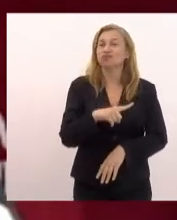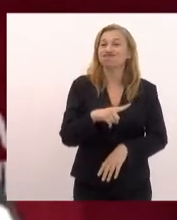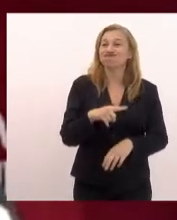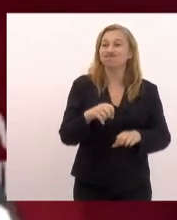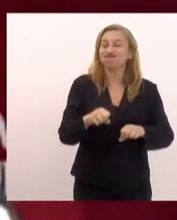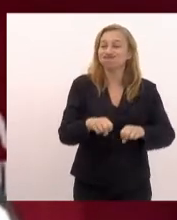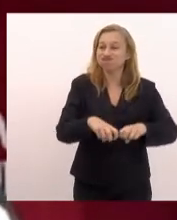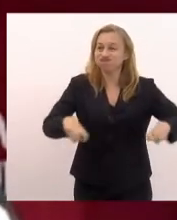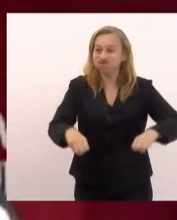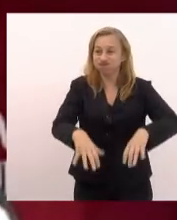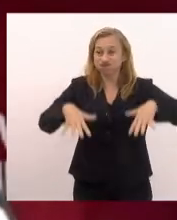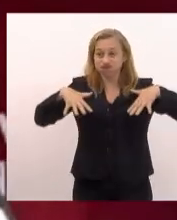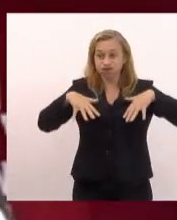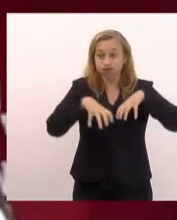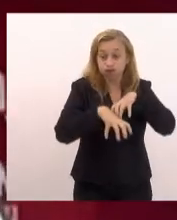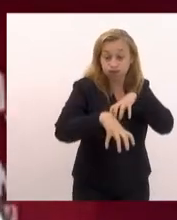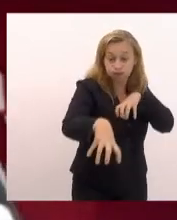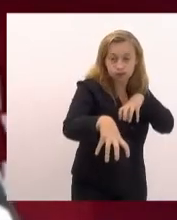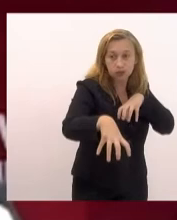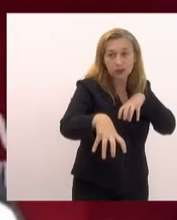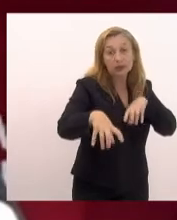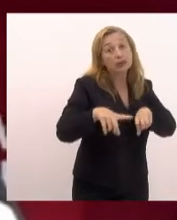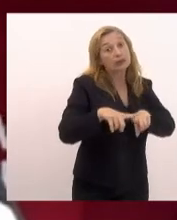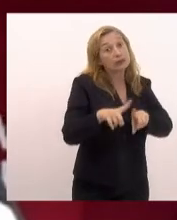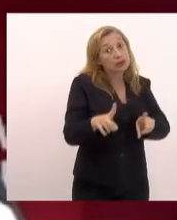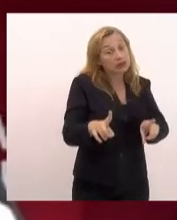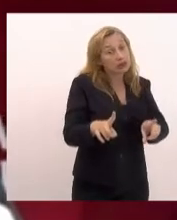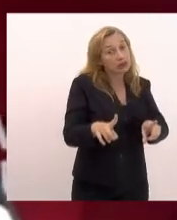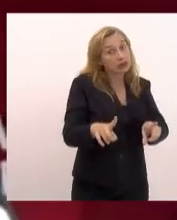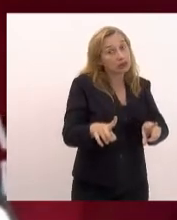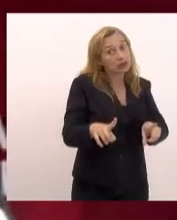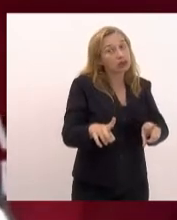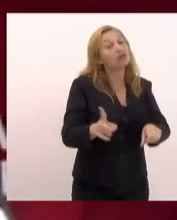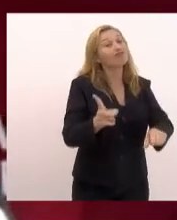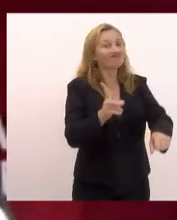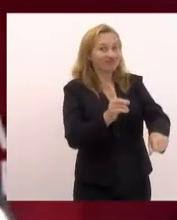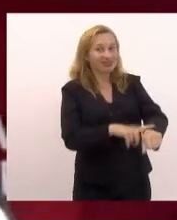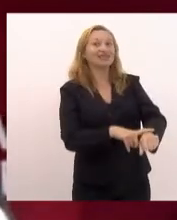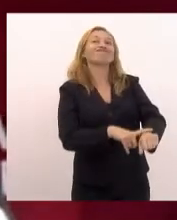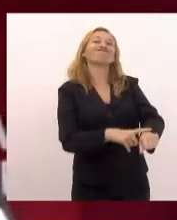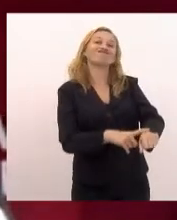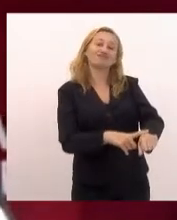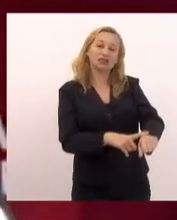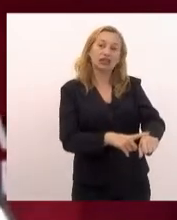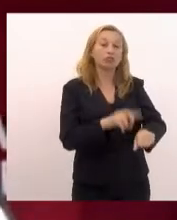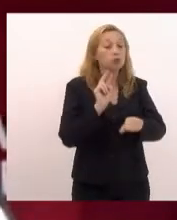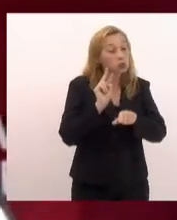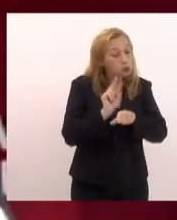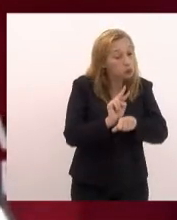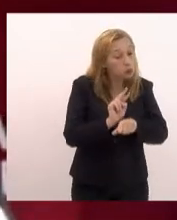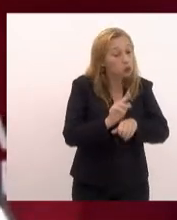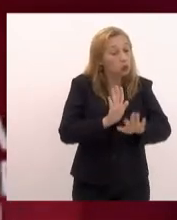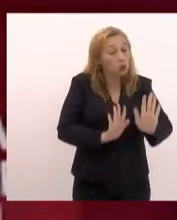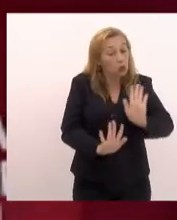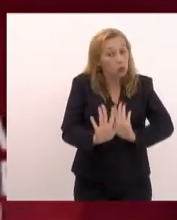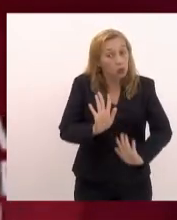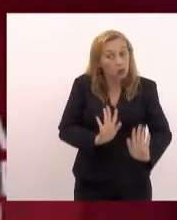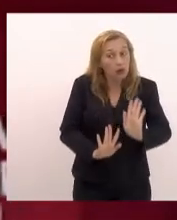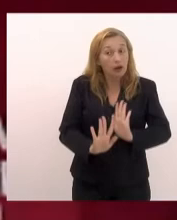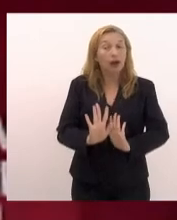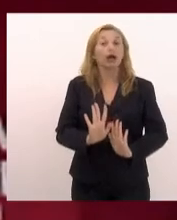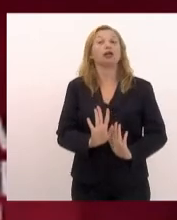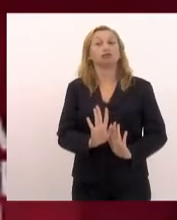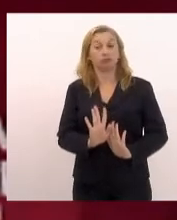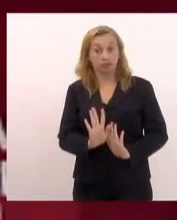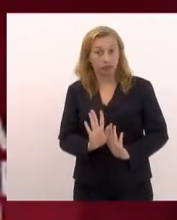sessão remota, eu acho que ainda é tempo de mantermos a vigilância e de mantermos os